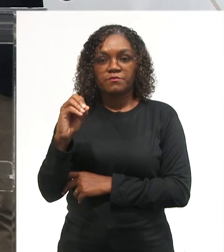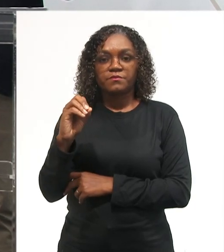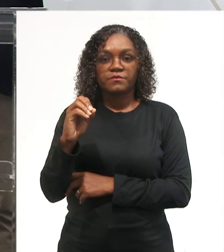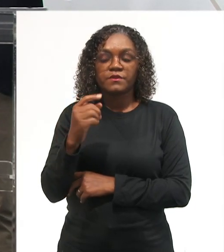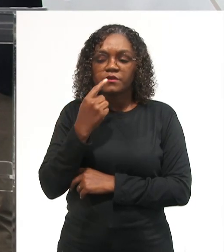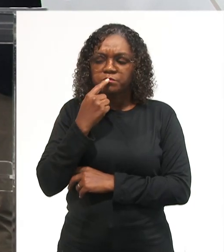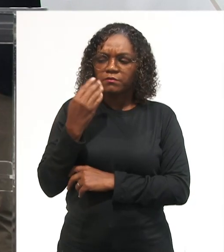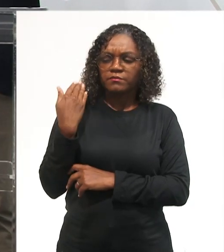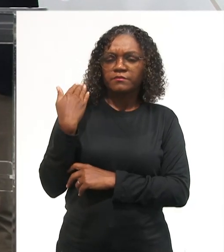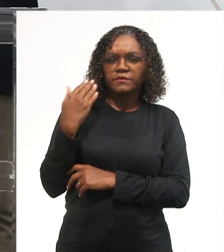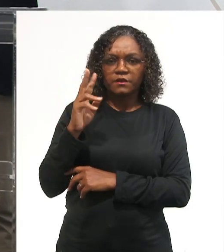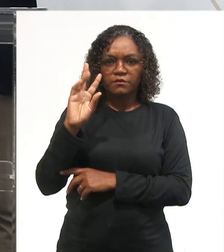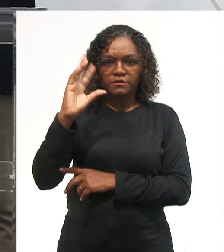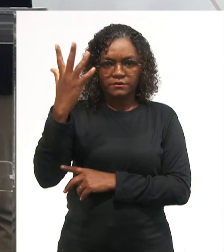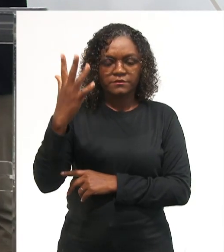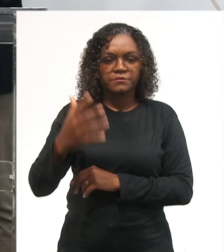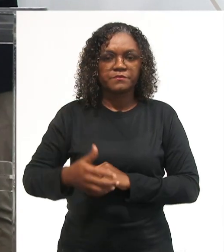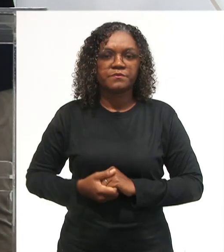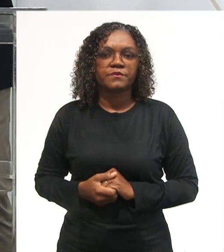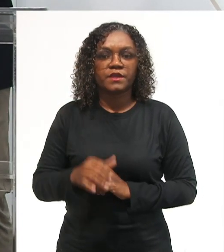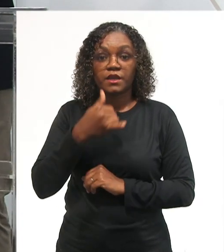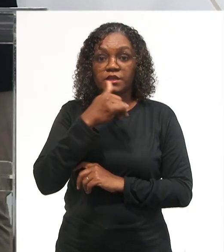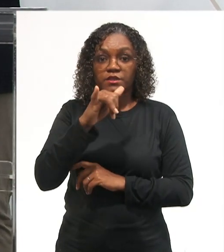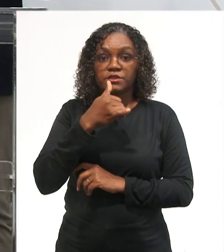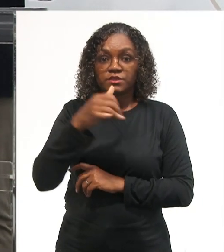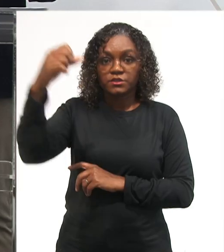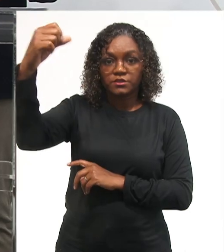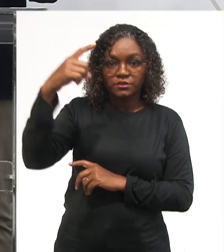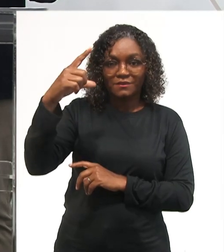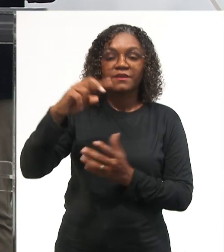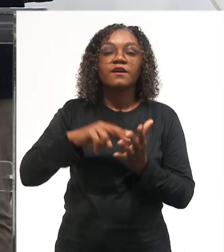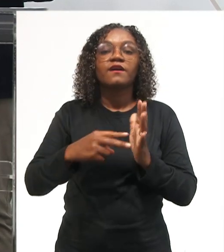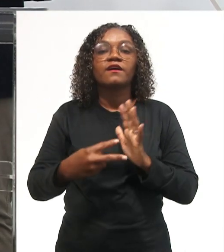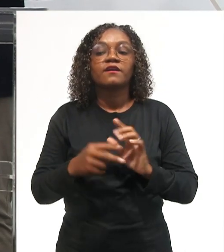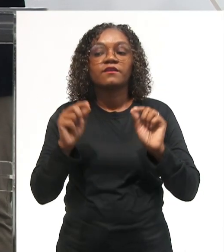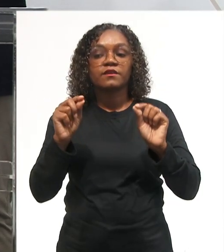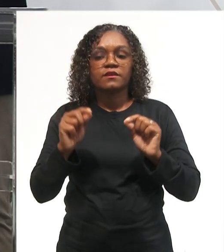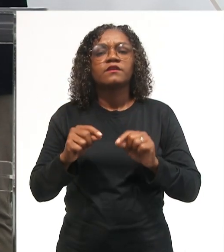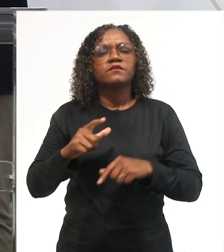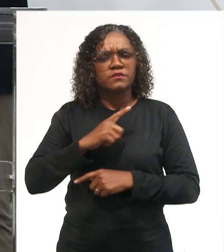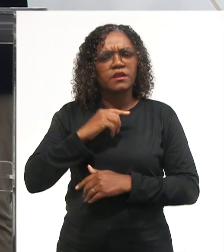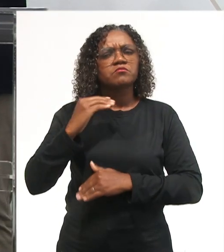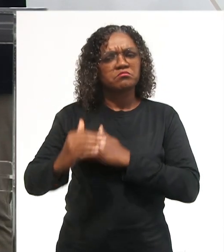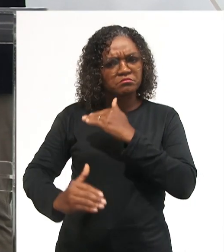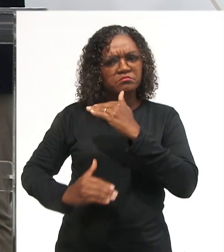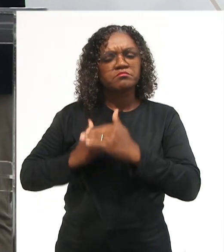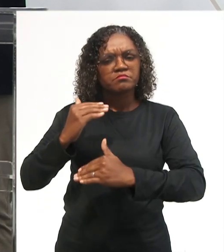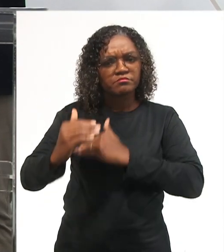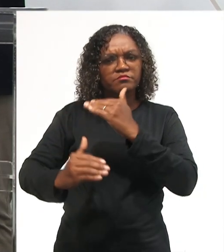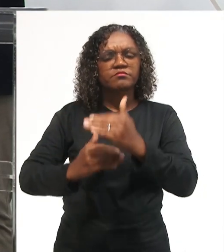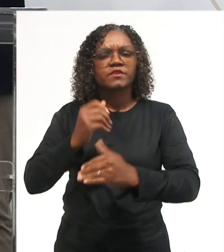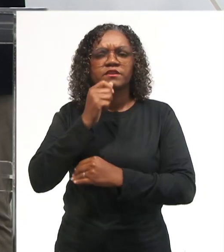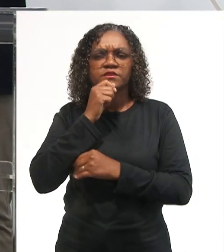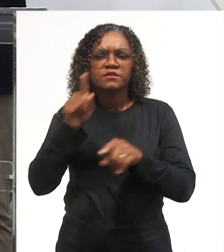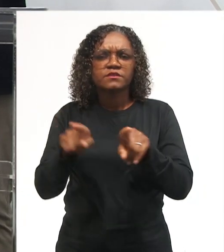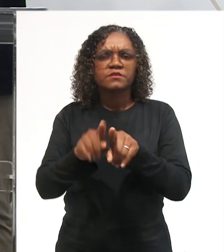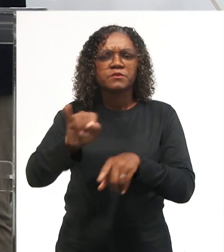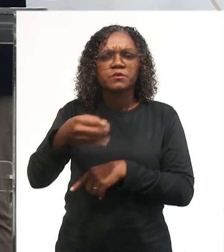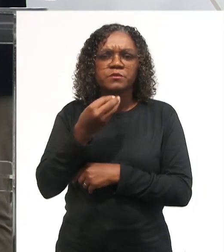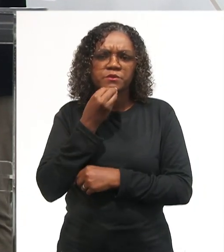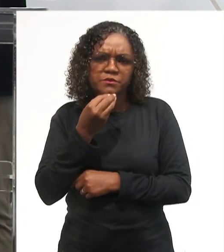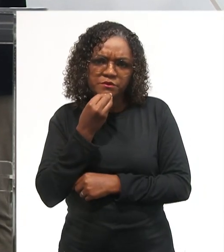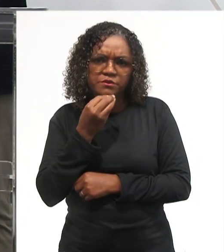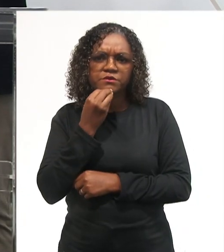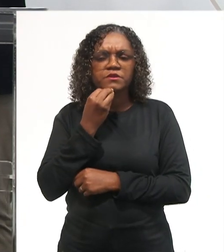a gente via assim, a energia solar como um mercado em pleno desenvolvimento, né? Assim, com muita oportunidade, aquela coisa, todo mundo com